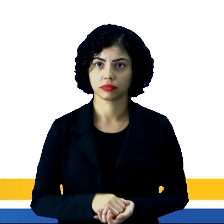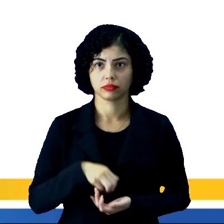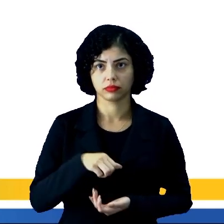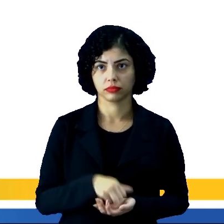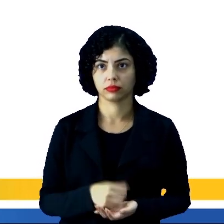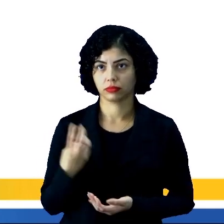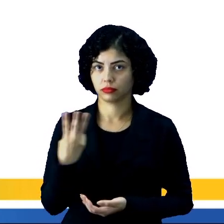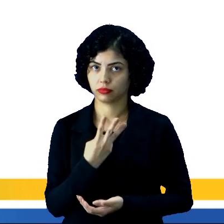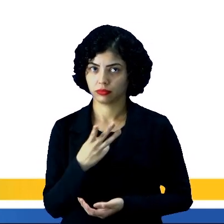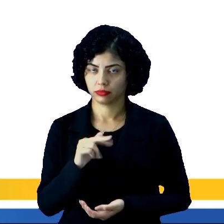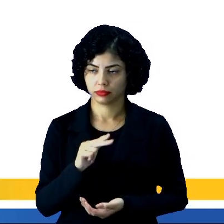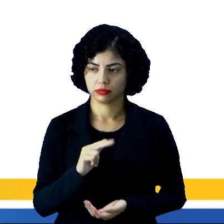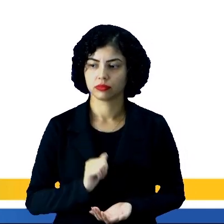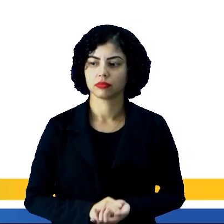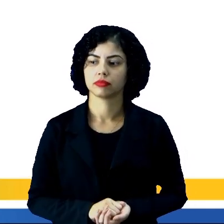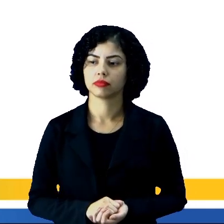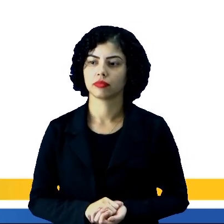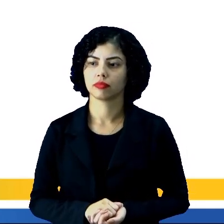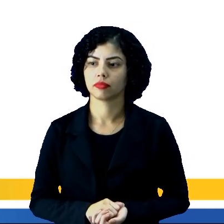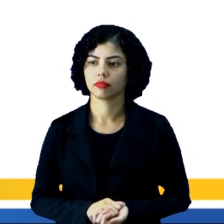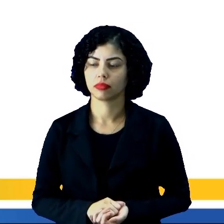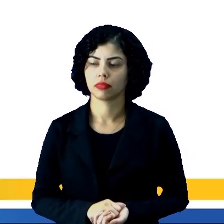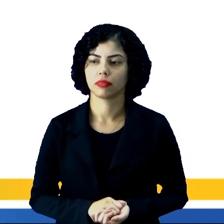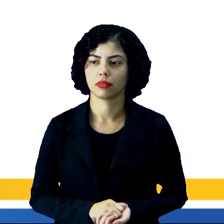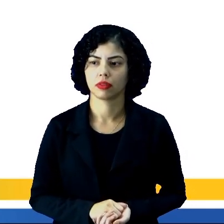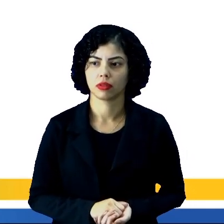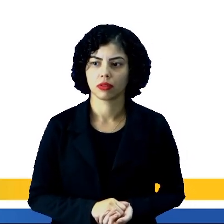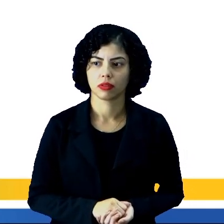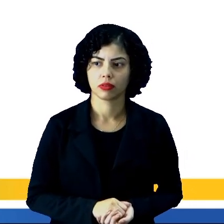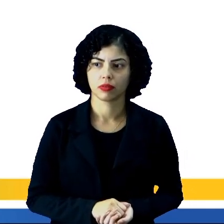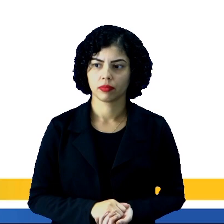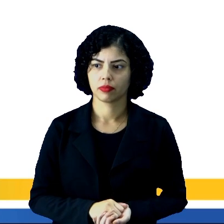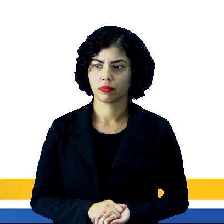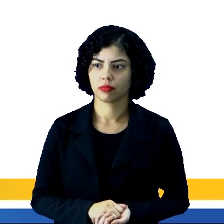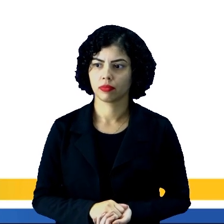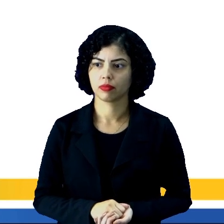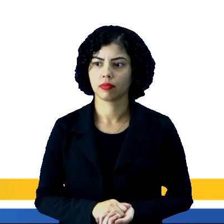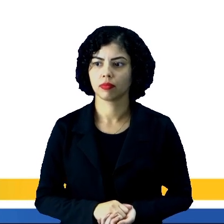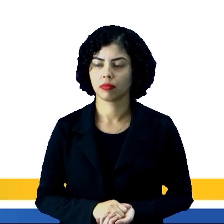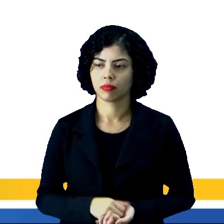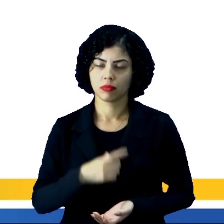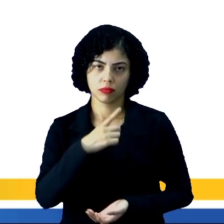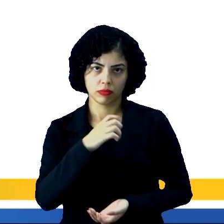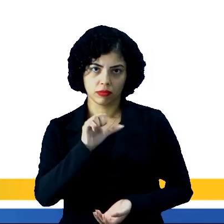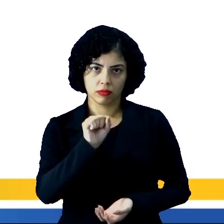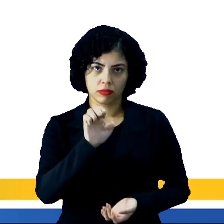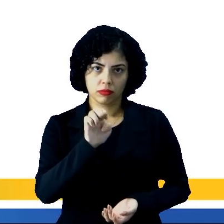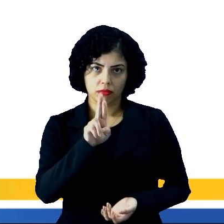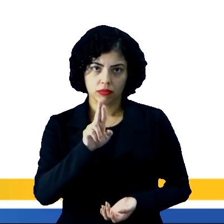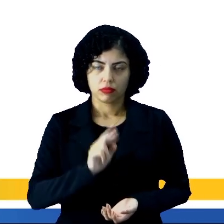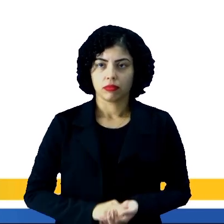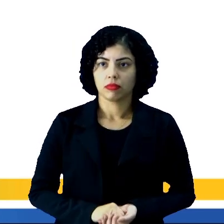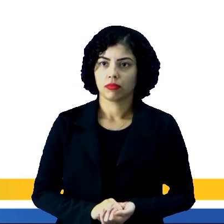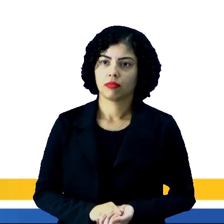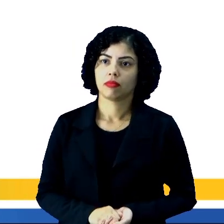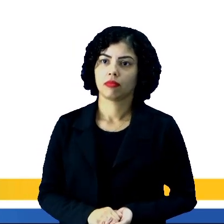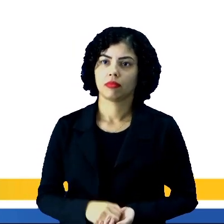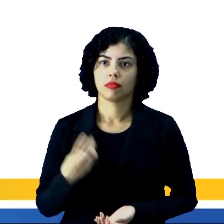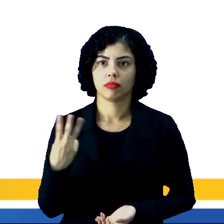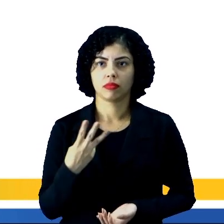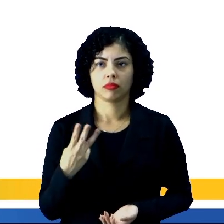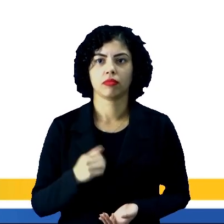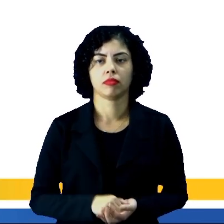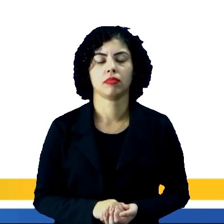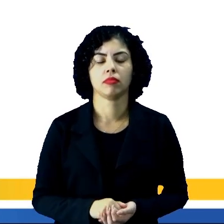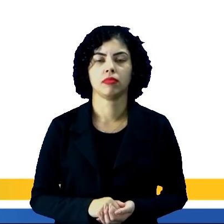Marcos Eduardo e Felipe né são irmãos então eles são sujeitos o verbo é o c né conjugado aí né na terceira pessoa